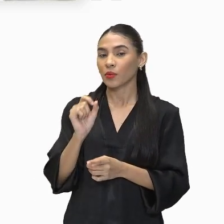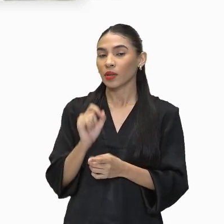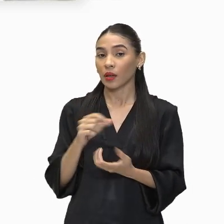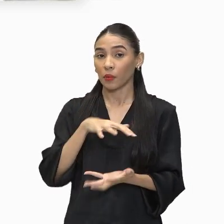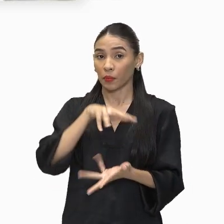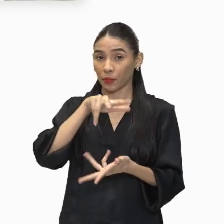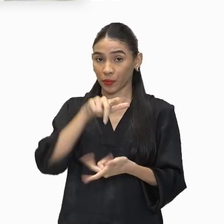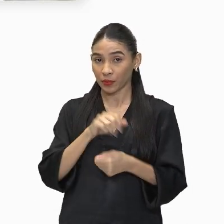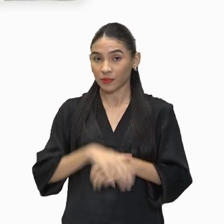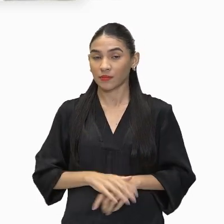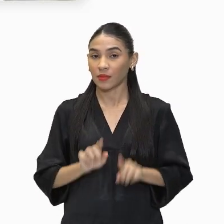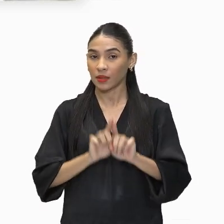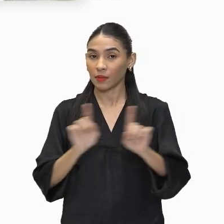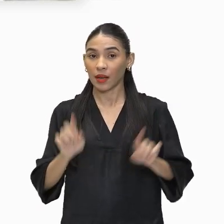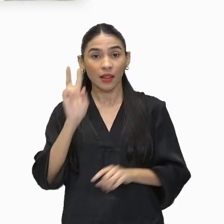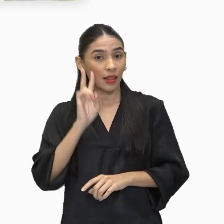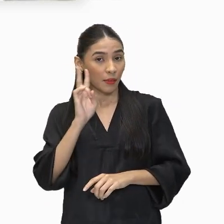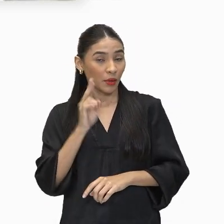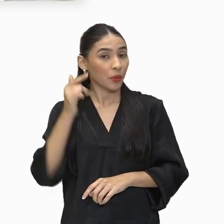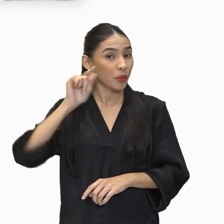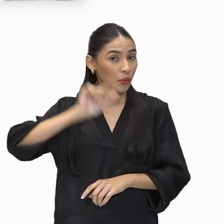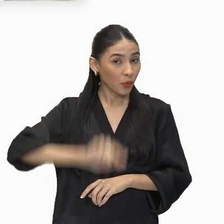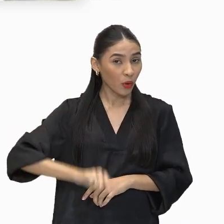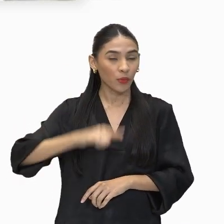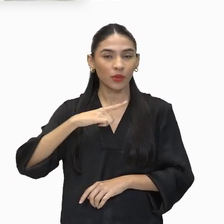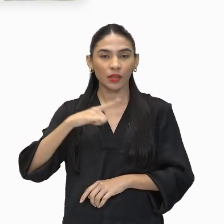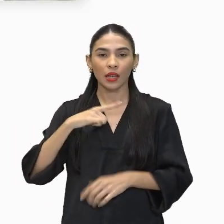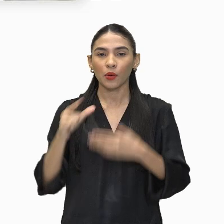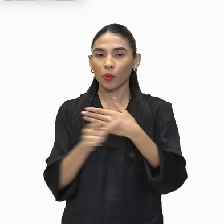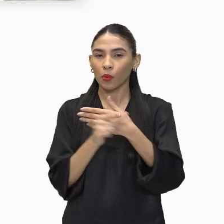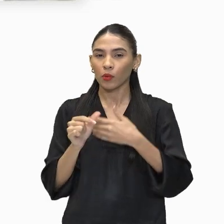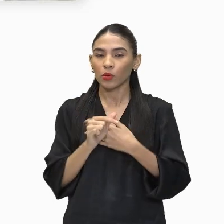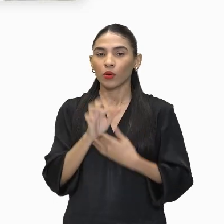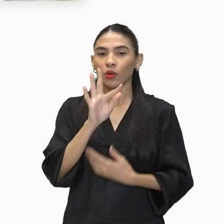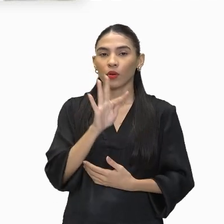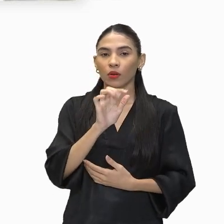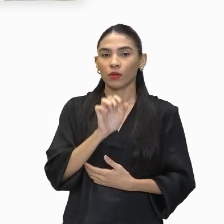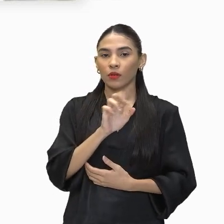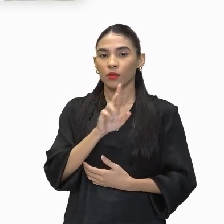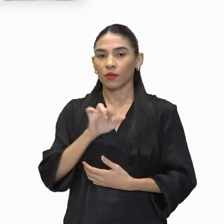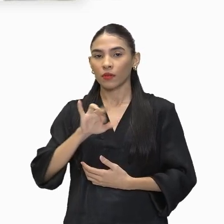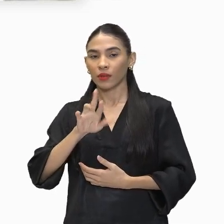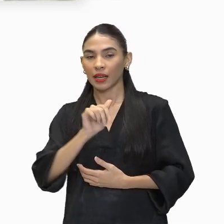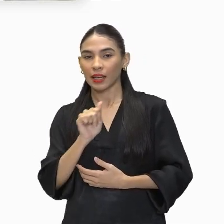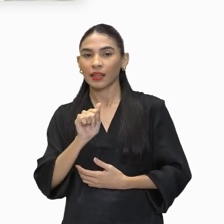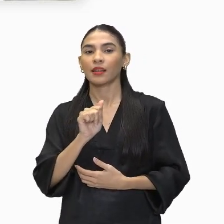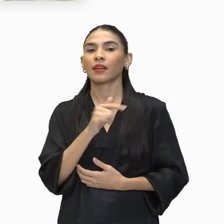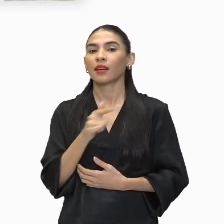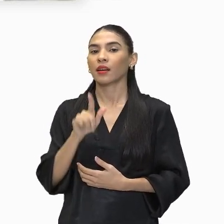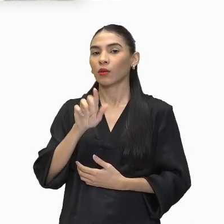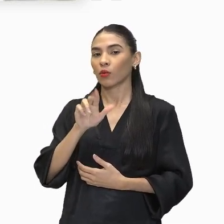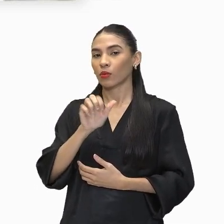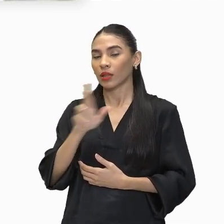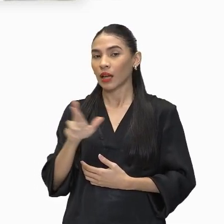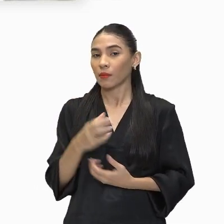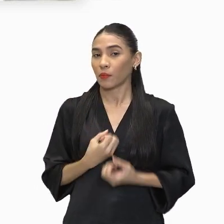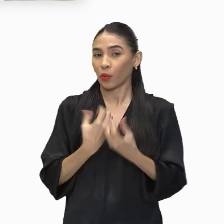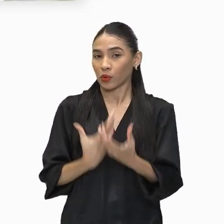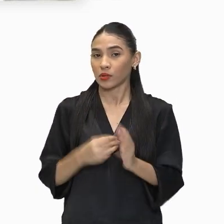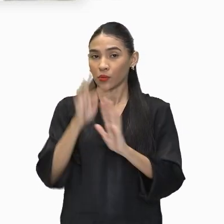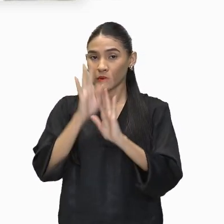mundo. Lembrando mais uma vez que nós vamos ter aí um Ferreira Goulart que produziu seus textos justamente em um